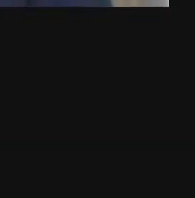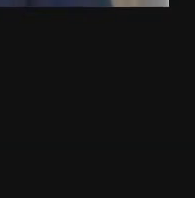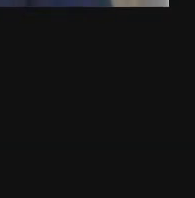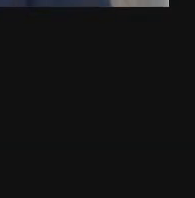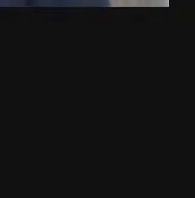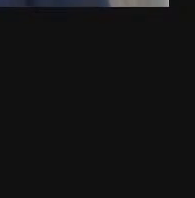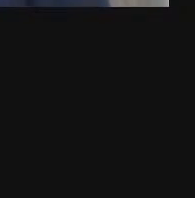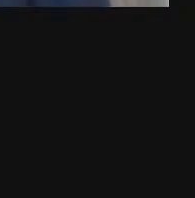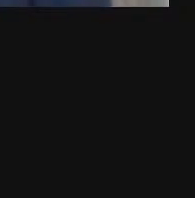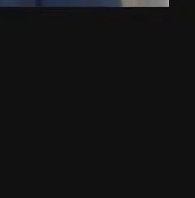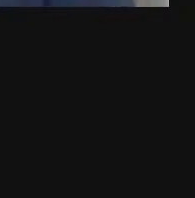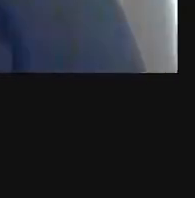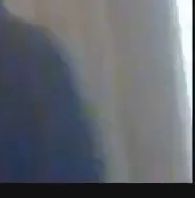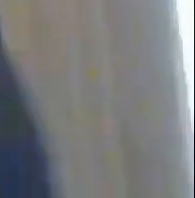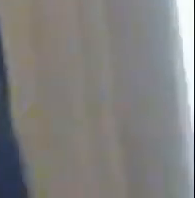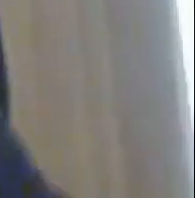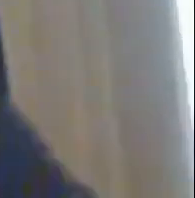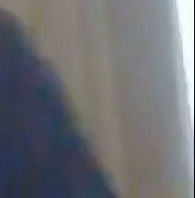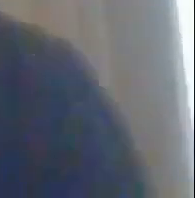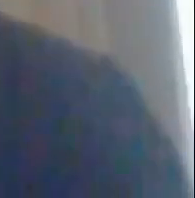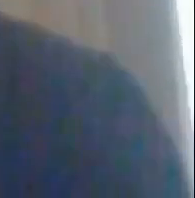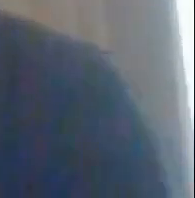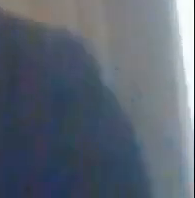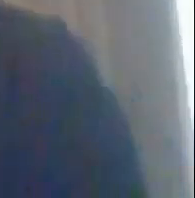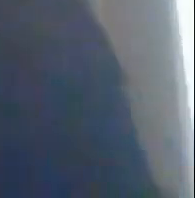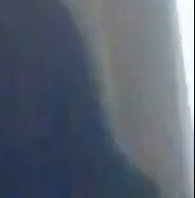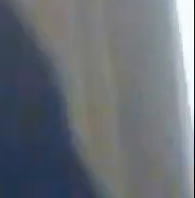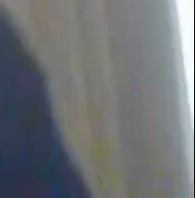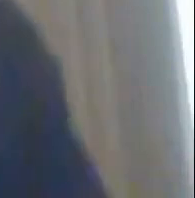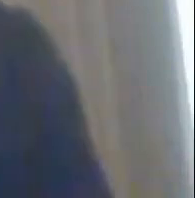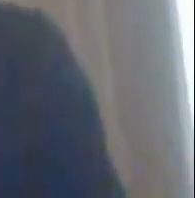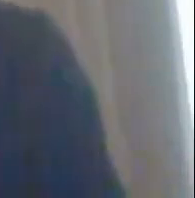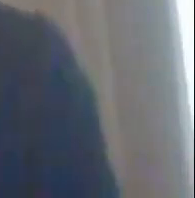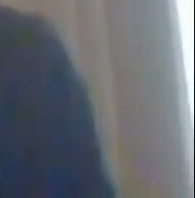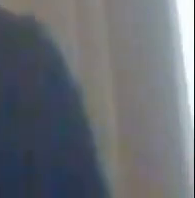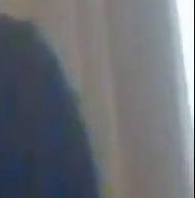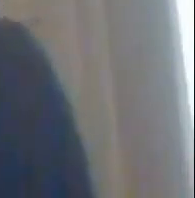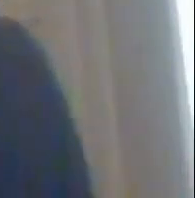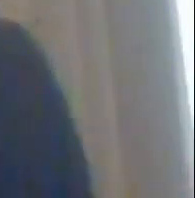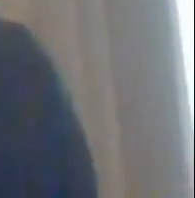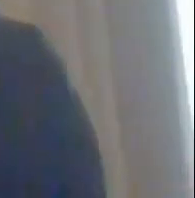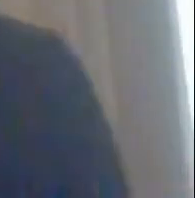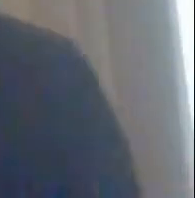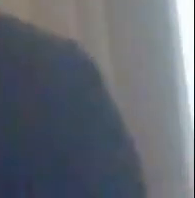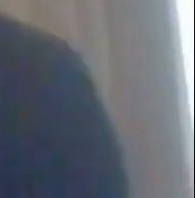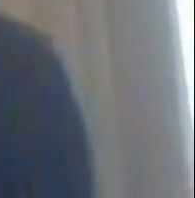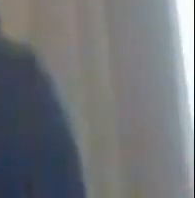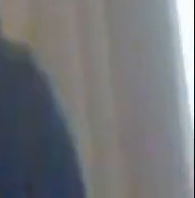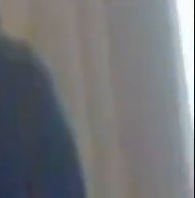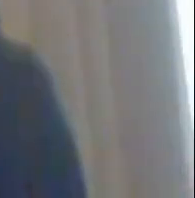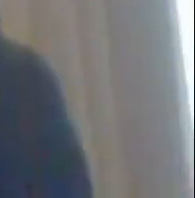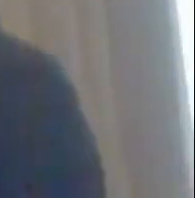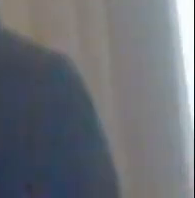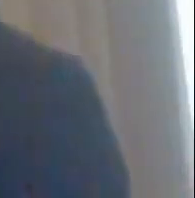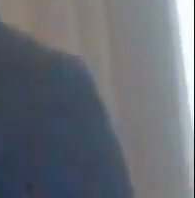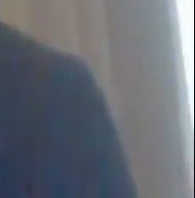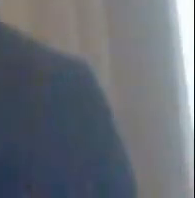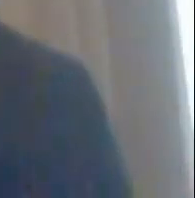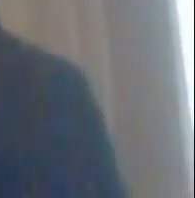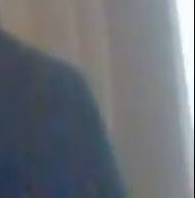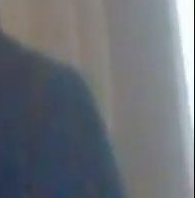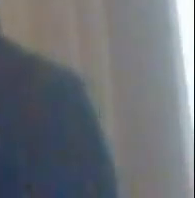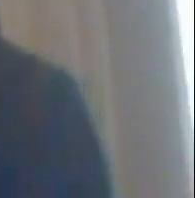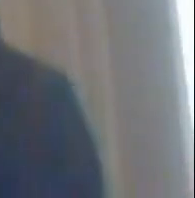ele. A palavra está com você, Luiz Fernando. Boa tarde a todos, boa tarde, Tarsila. Vocês me escutam